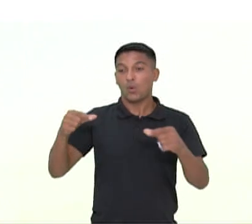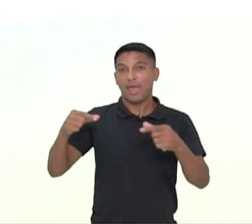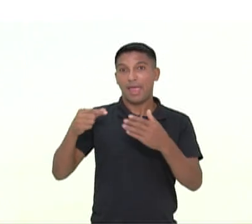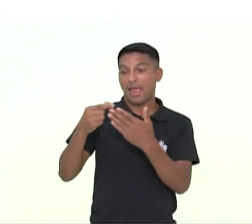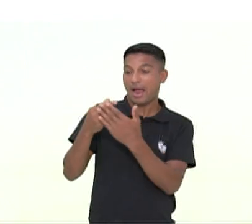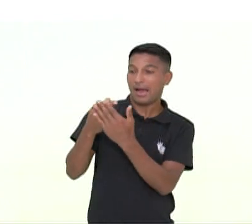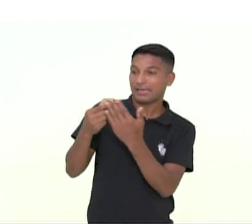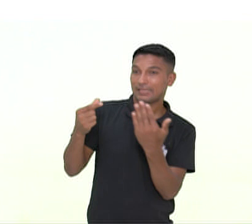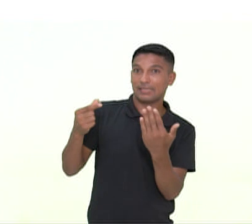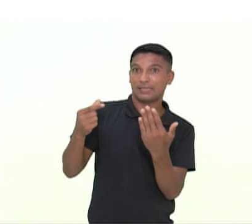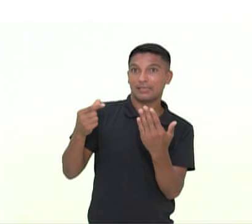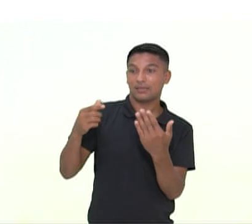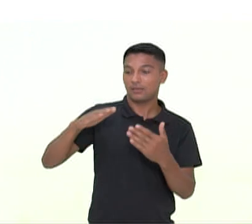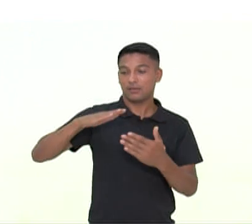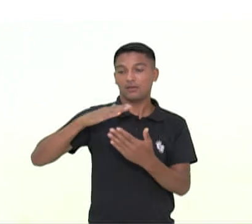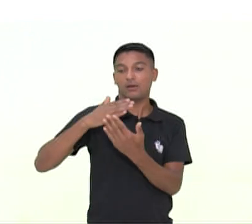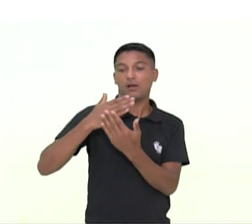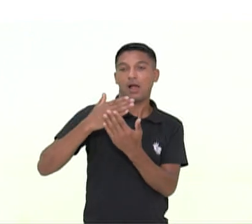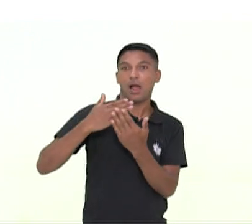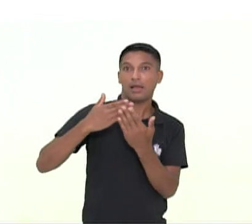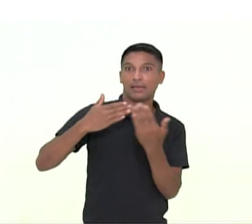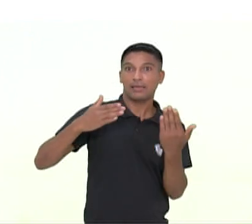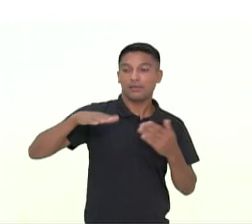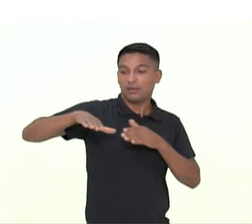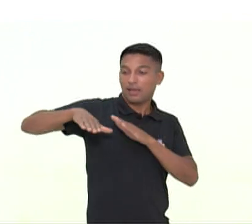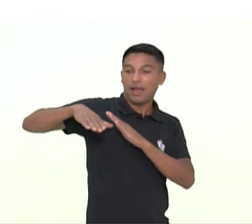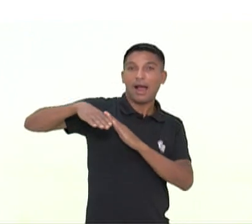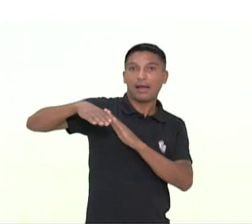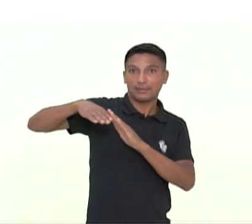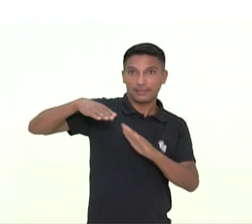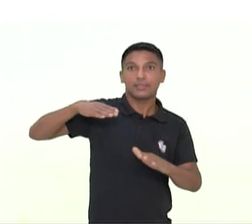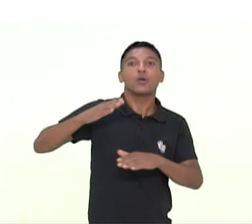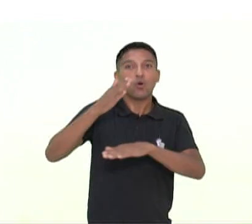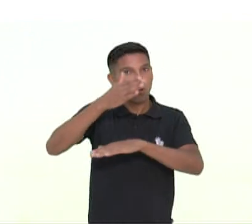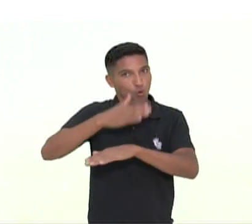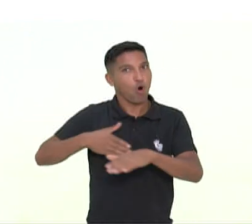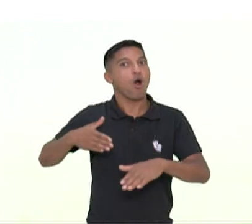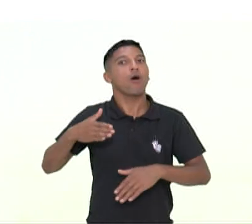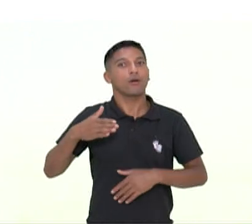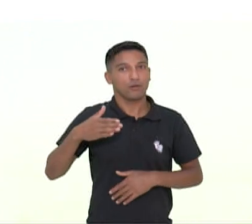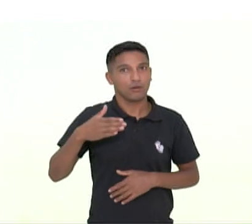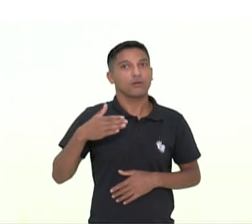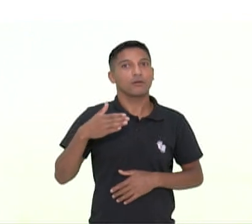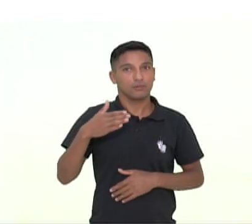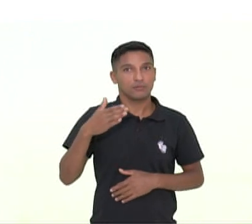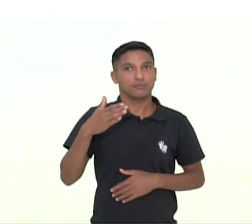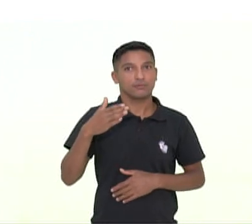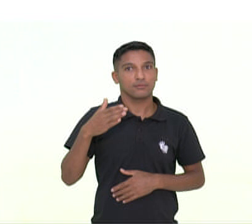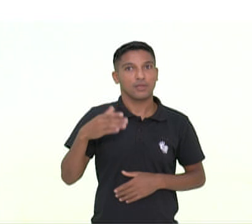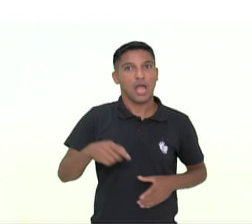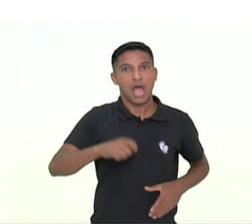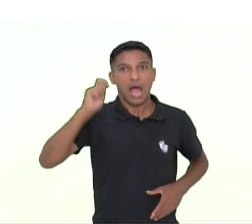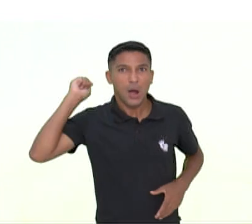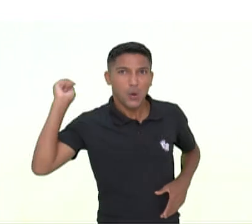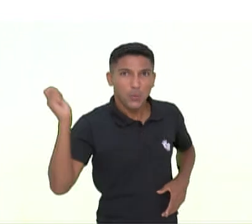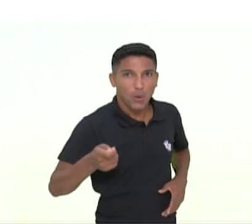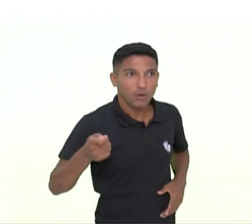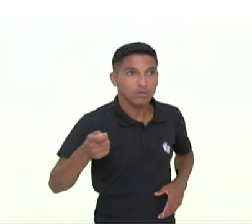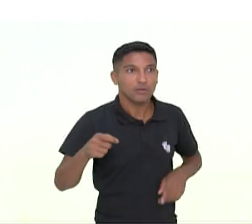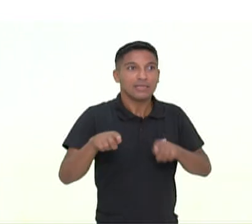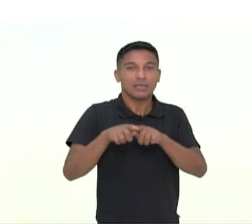que proporcionavam boa capacidade de corte mas também Concebida para